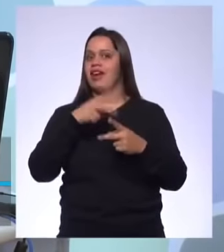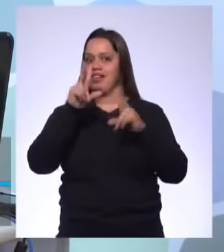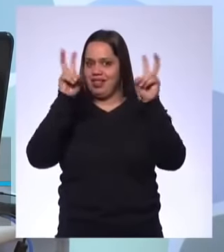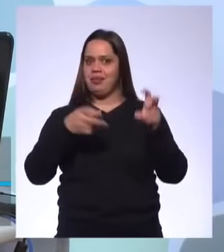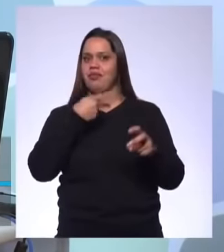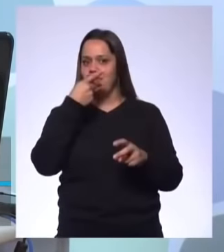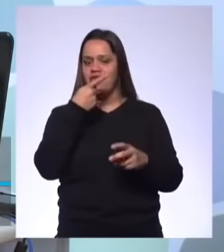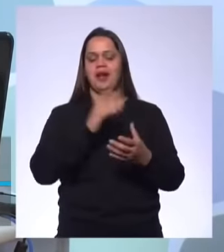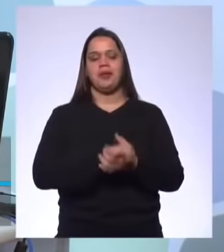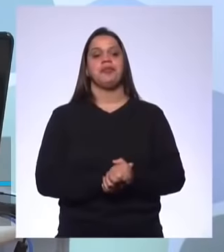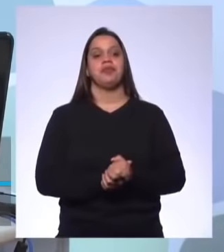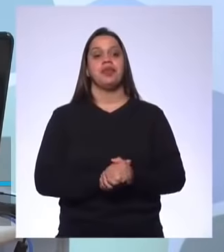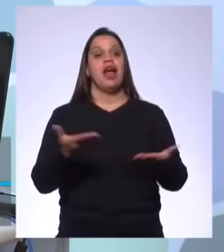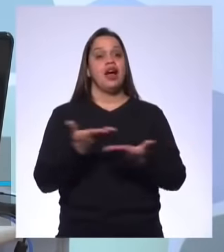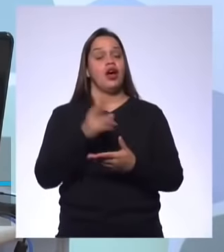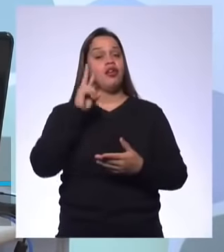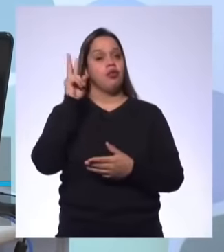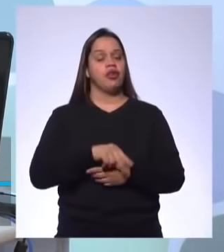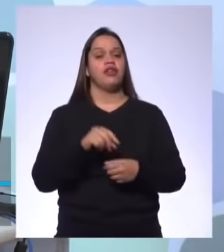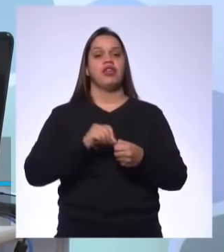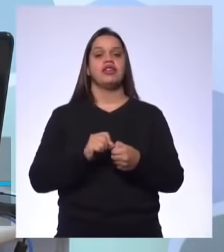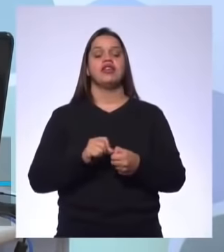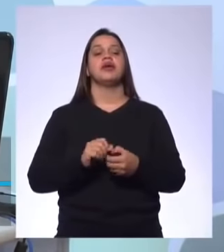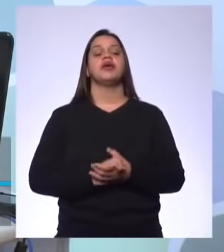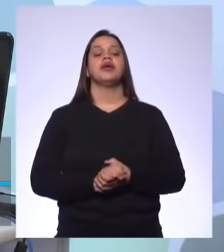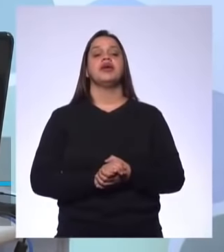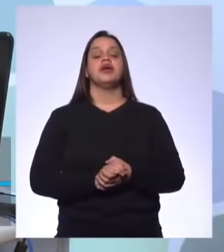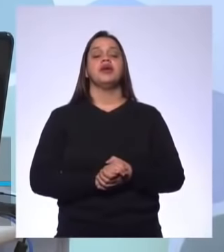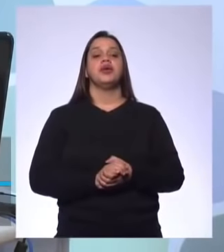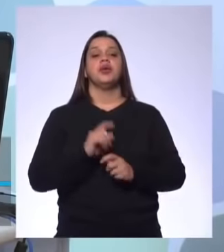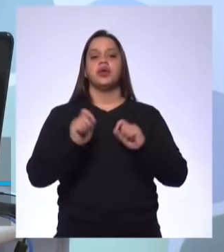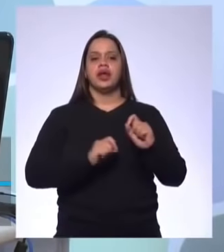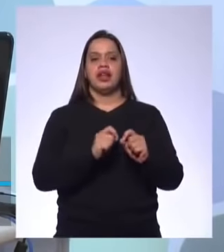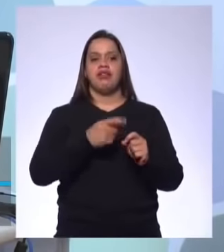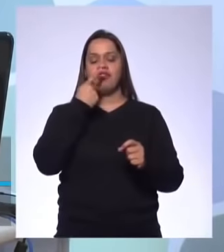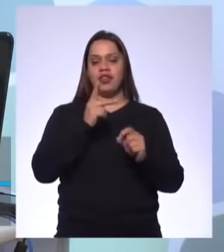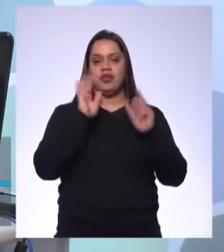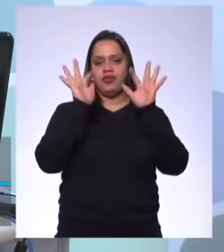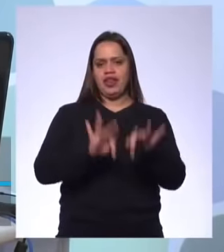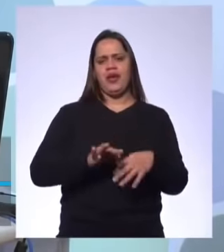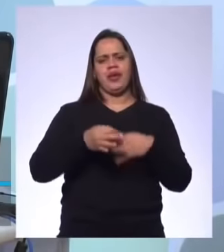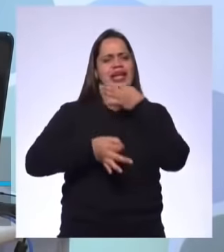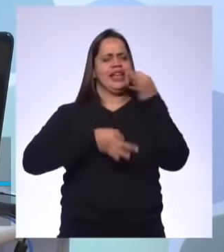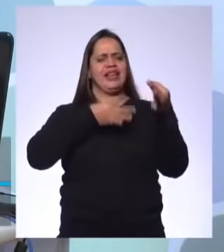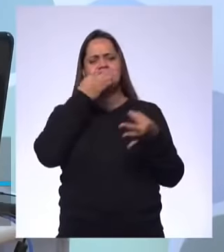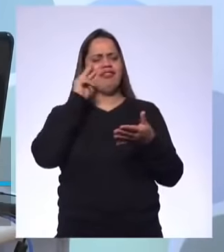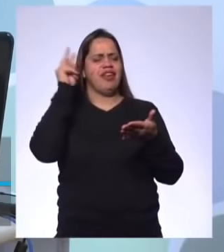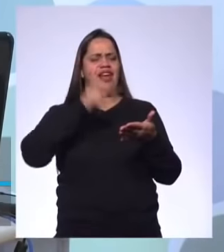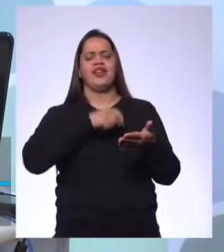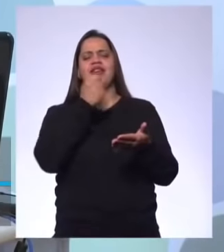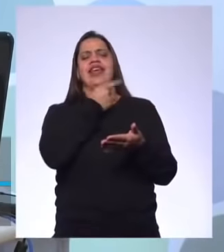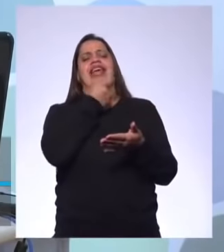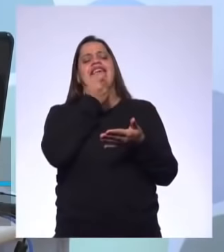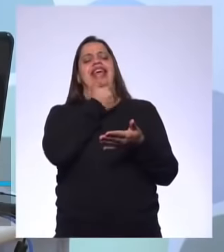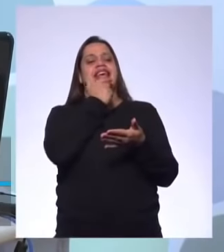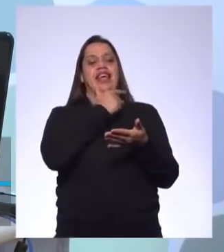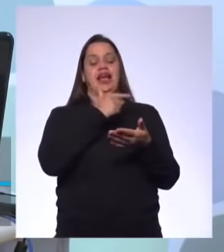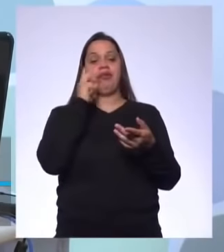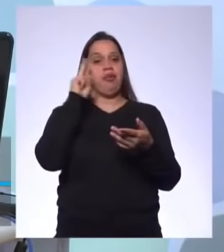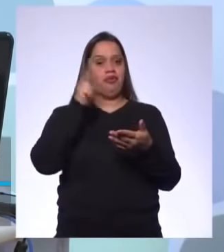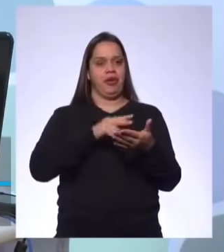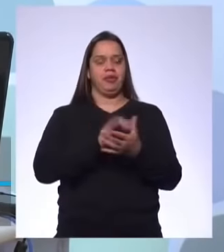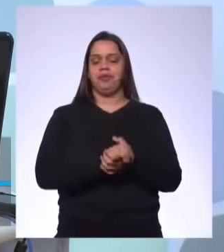Agora, vamos fazer uma verificação, Mônica. Bora. Agora a gente tá comentando sobre o final aqui rindo, gente. Cada hora que a gente lia, a gente segurava a nossa risada. É.